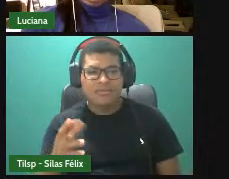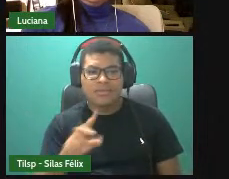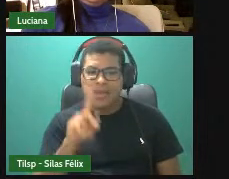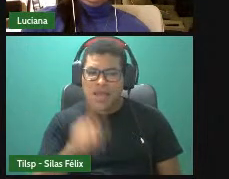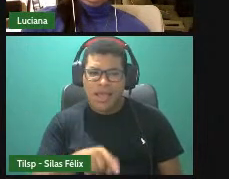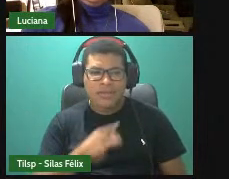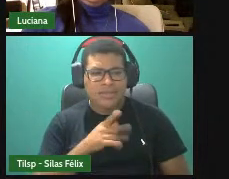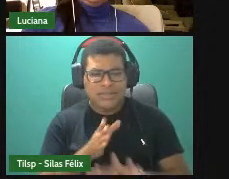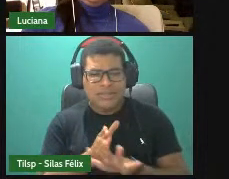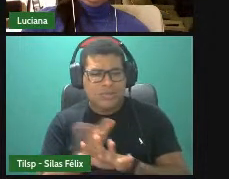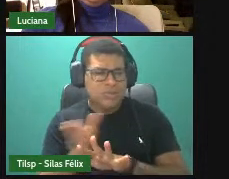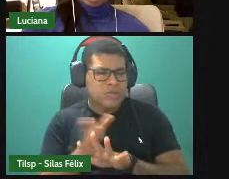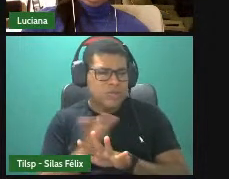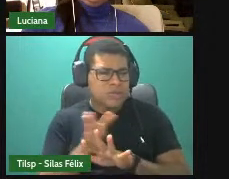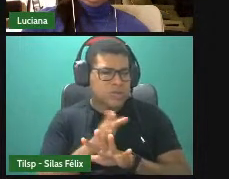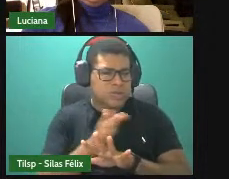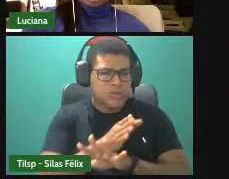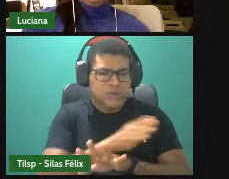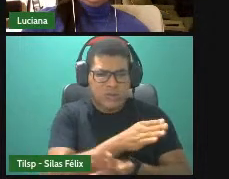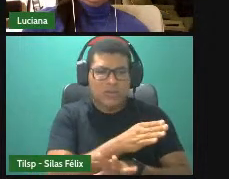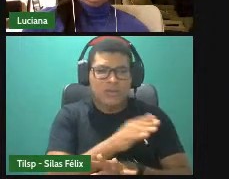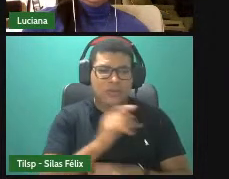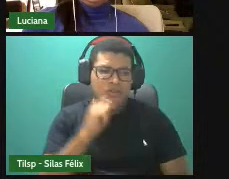capilarizada, tá? A odontologia legal. Então,